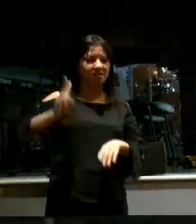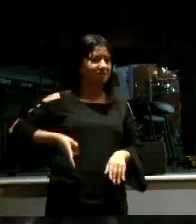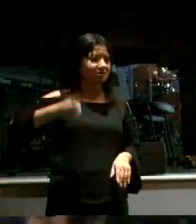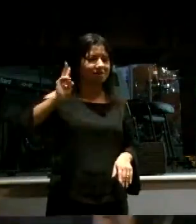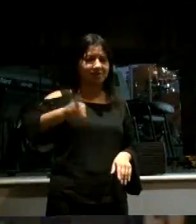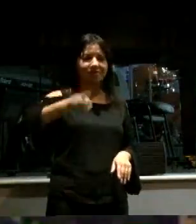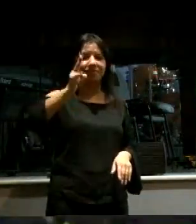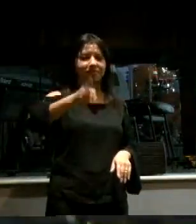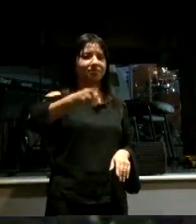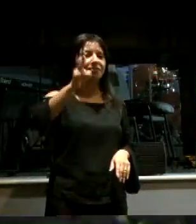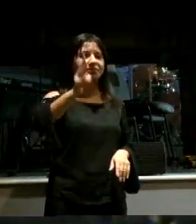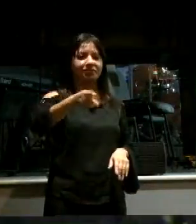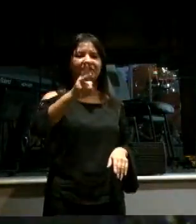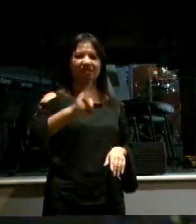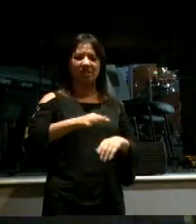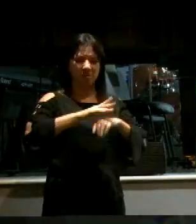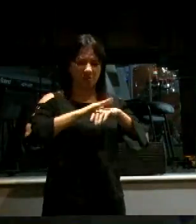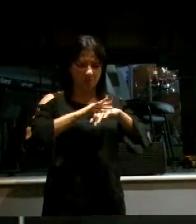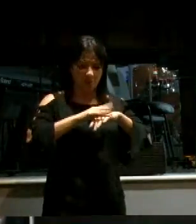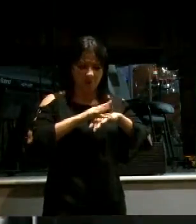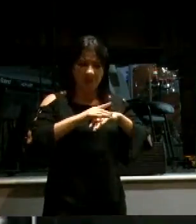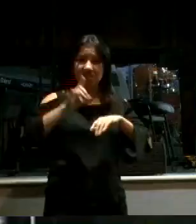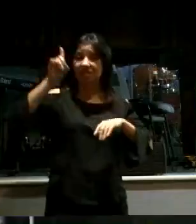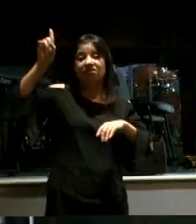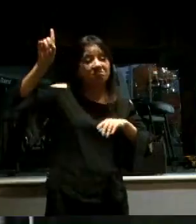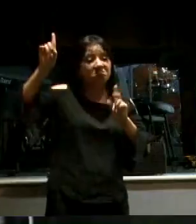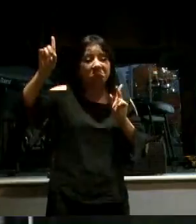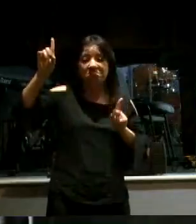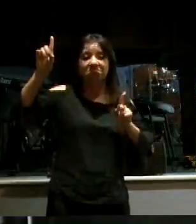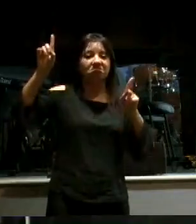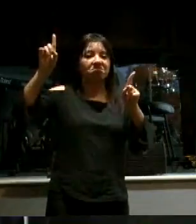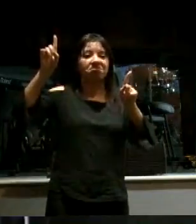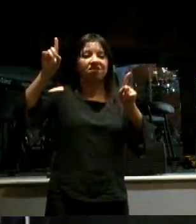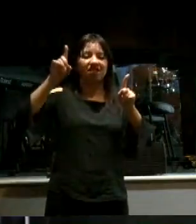se a doença vier.